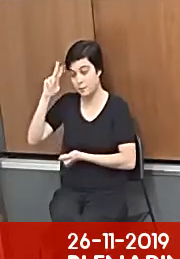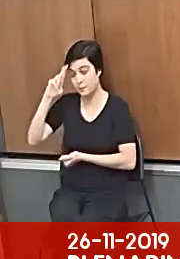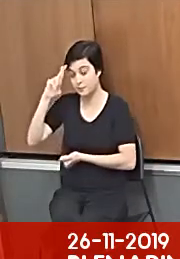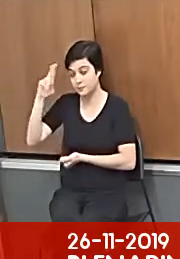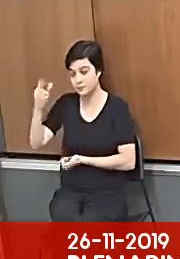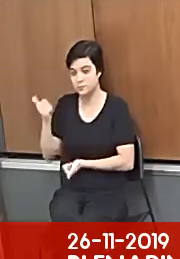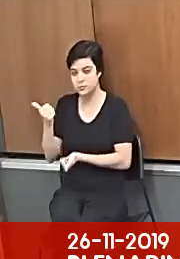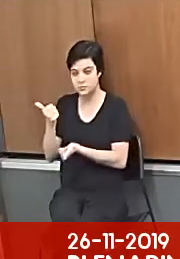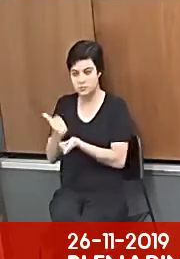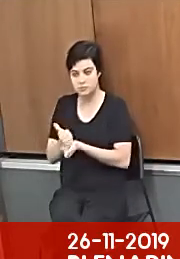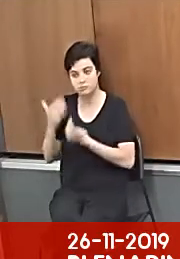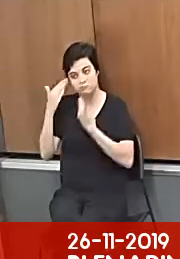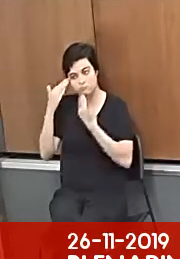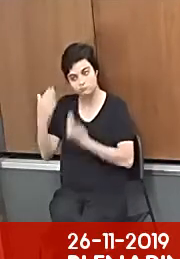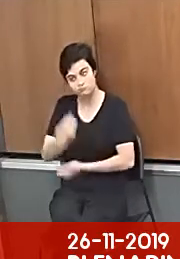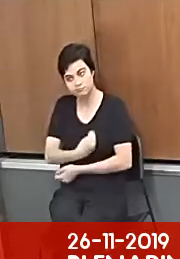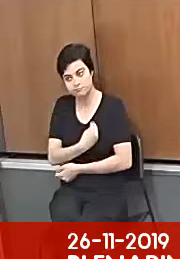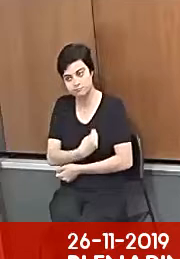Muito obrigado, senhor Jorge.